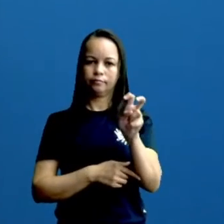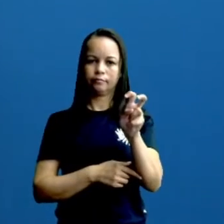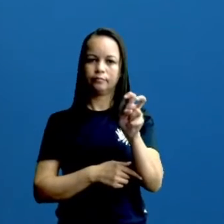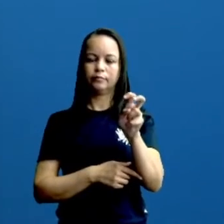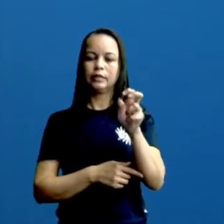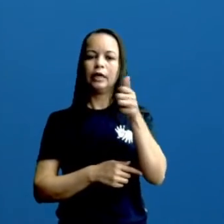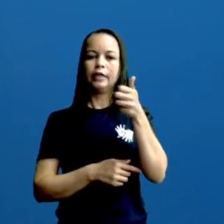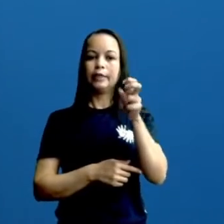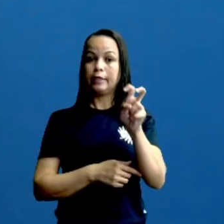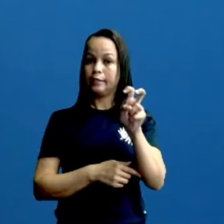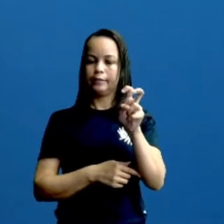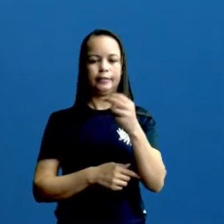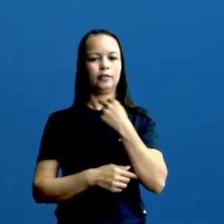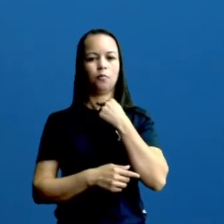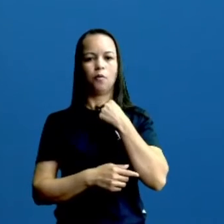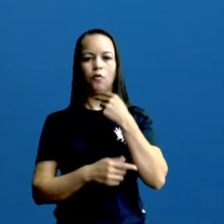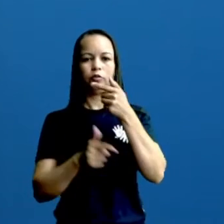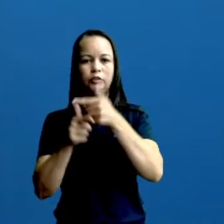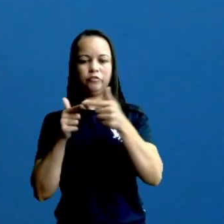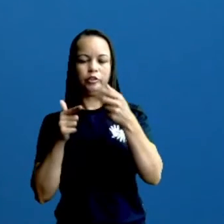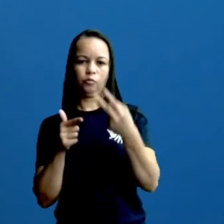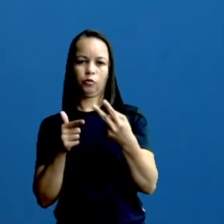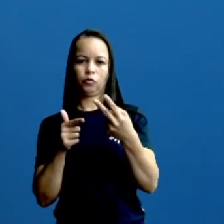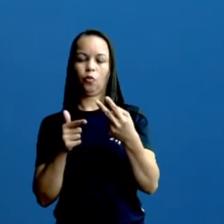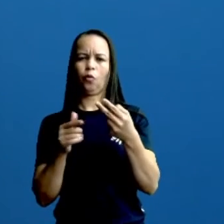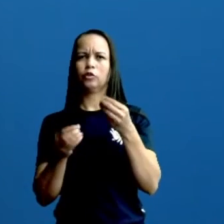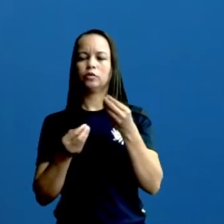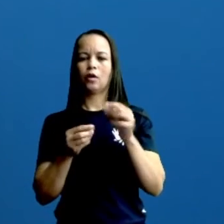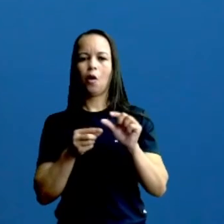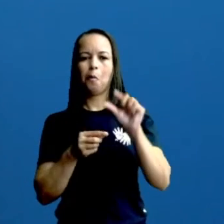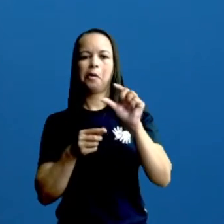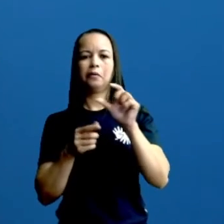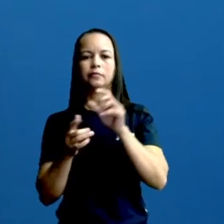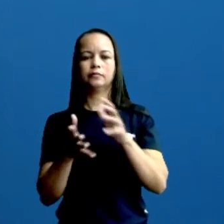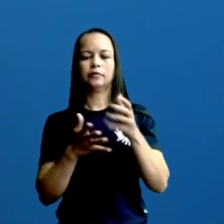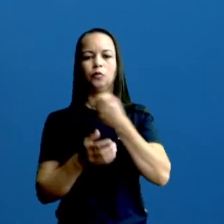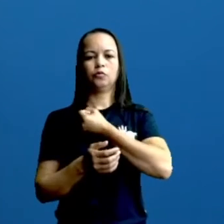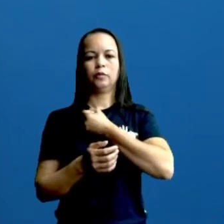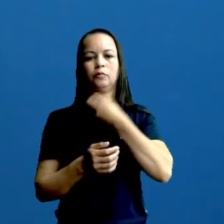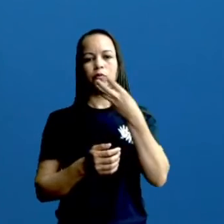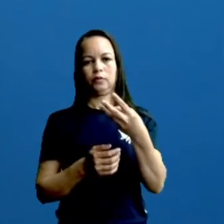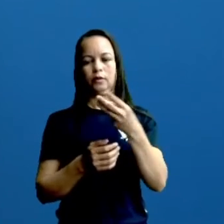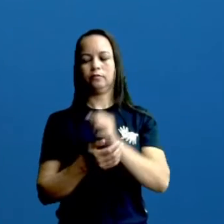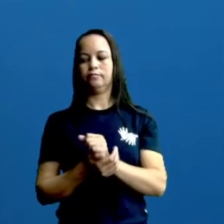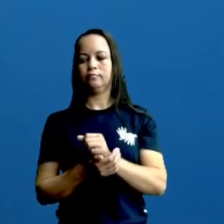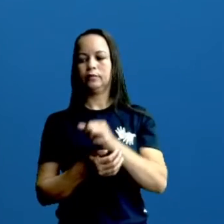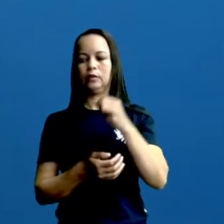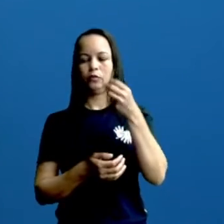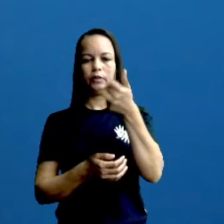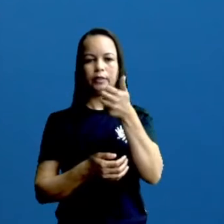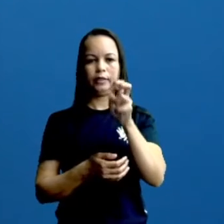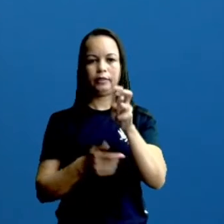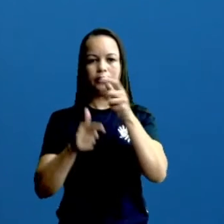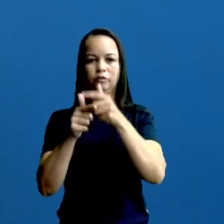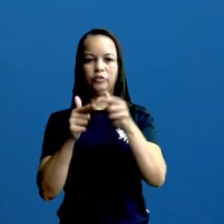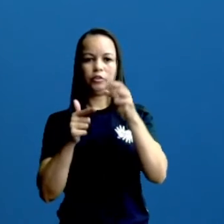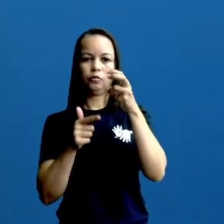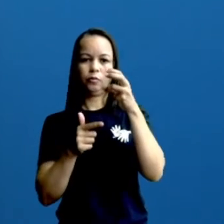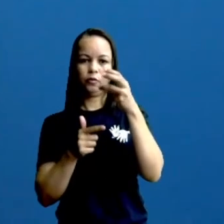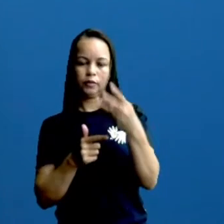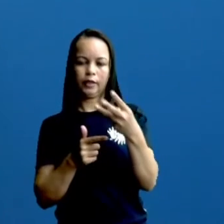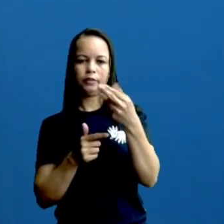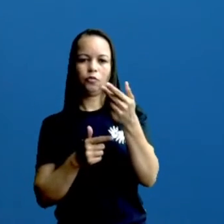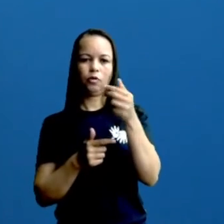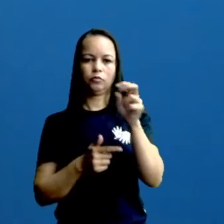15. 15 não é divisível por 2, aumenta o divisor, ele é divisível por 3? Sim, vai dar